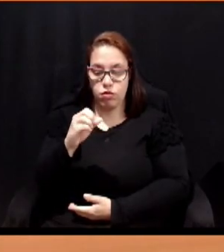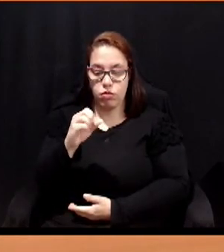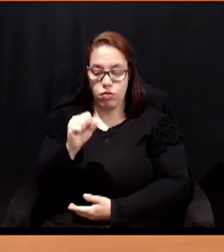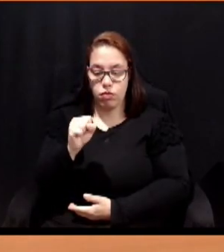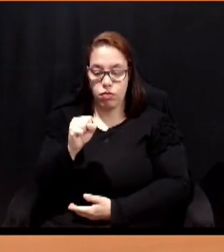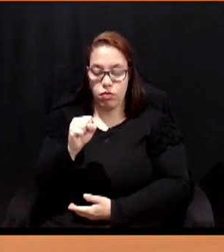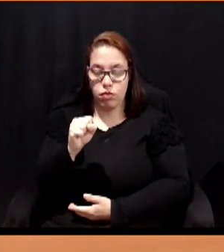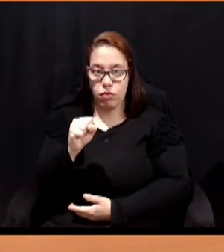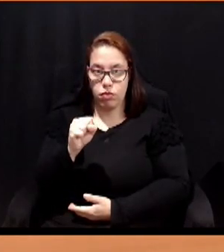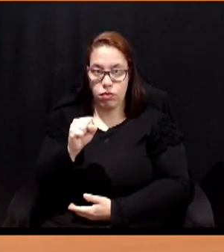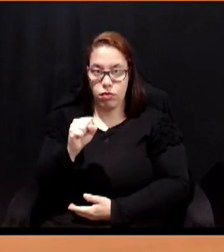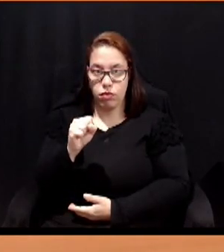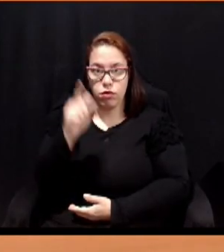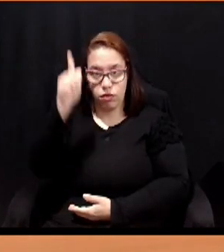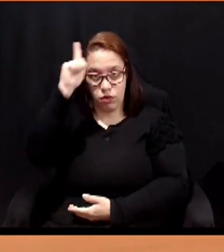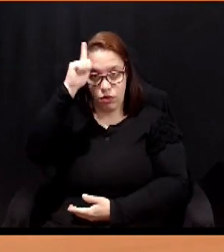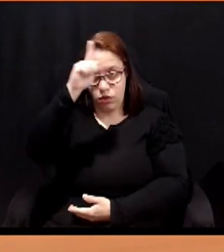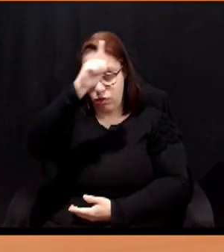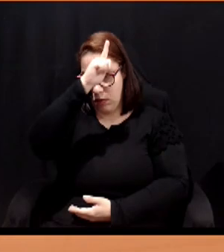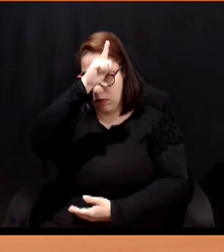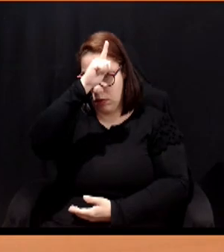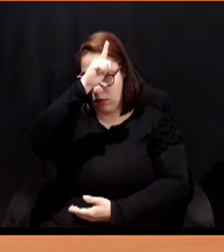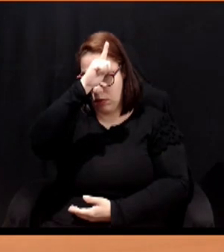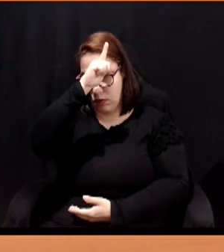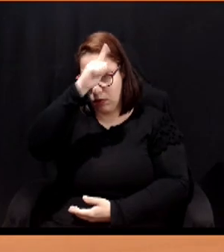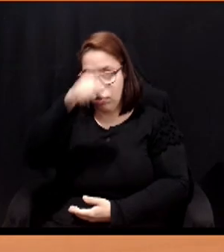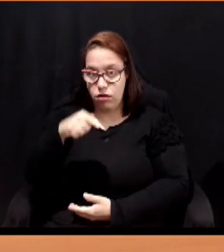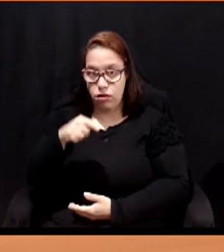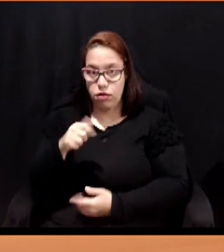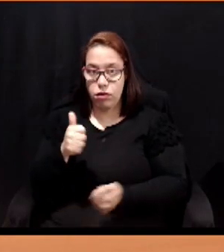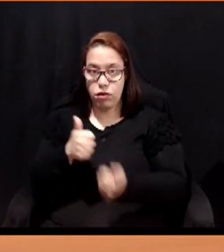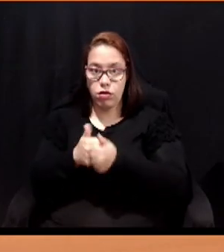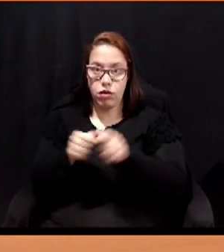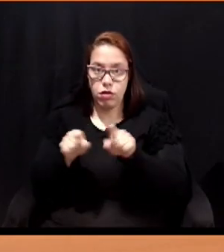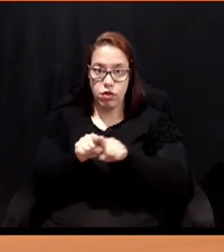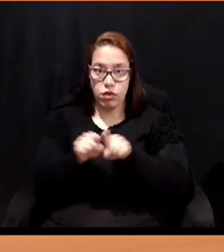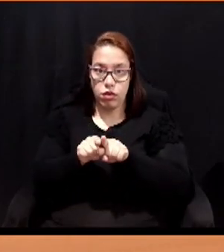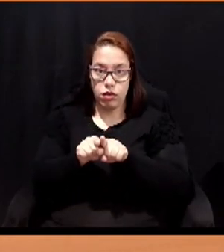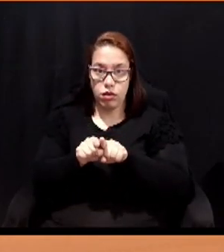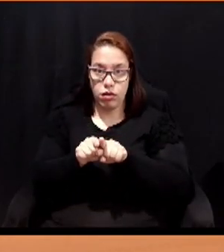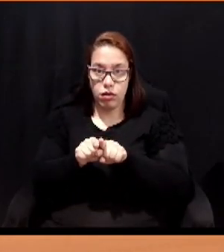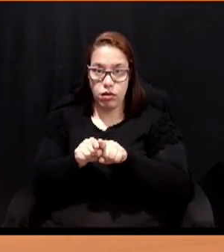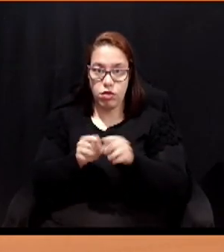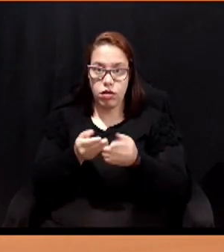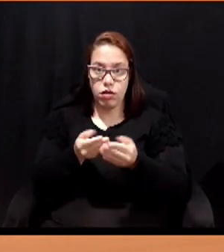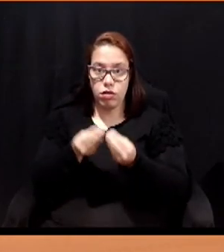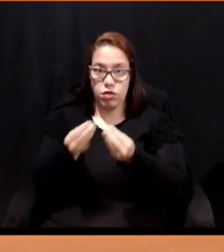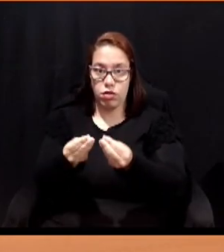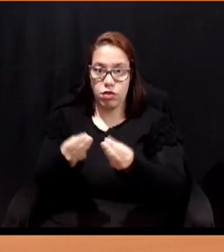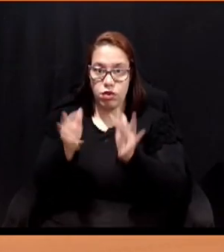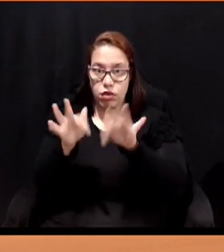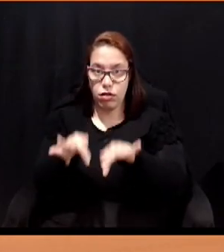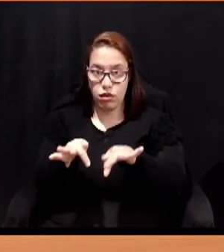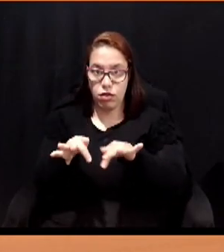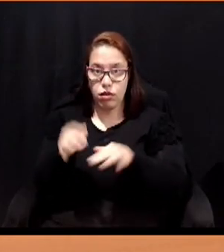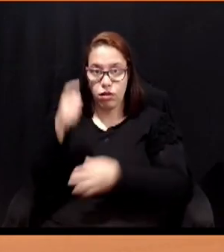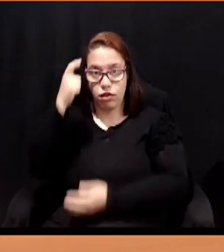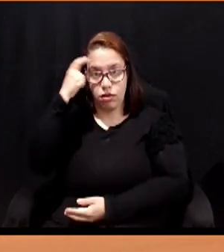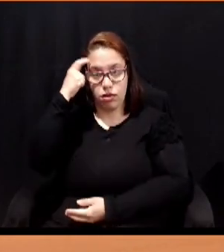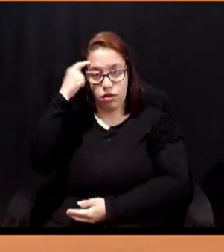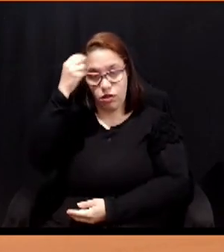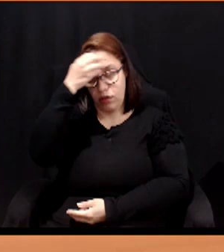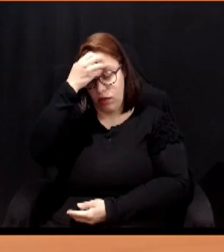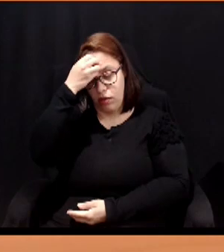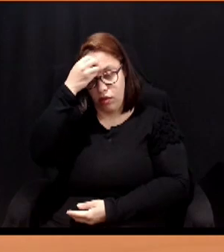Gustavo Peta, que está aqui nos acompanhando hoje também. Então, para a gente ir caminhando aqui para o final, né, para a gente pensar em iniciativas, lembrando que o